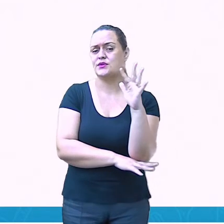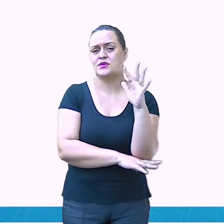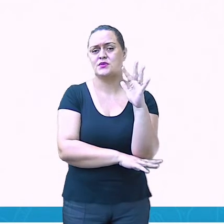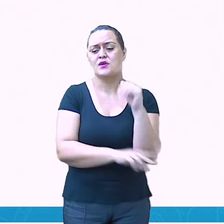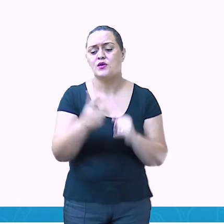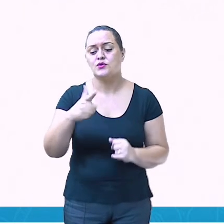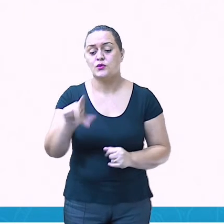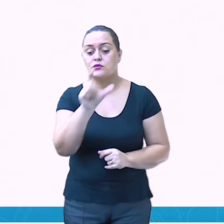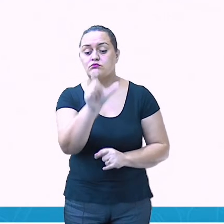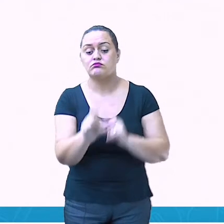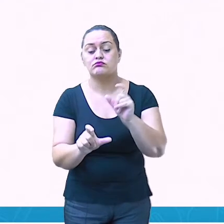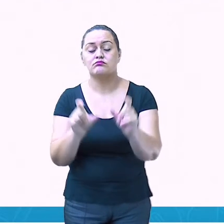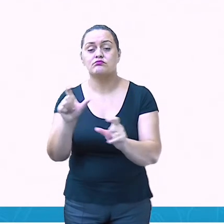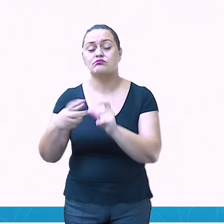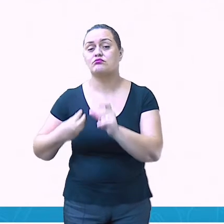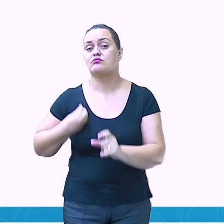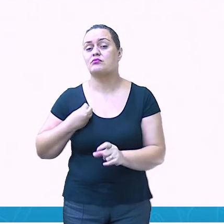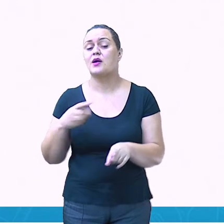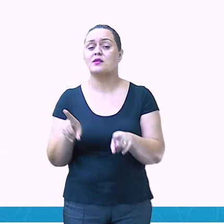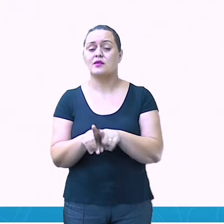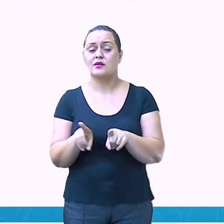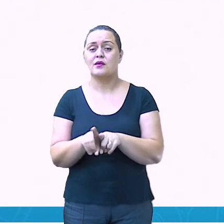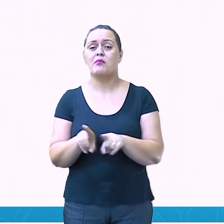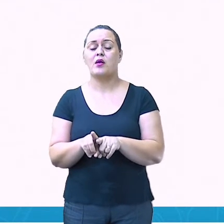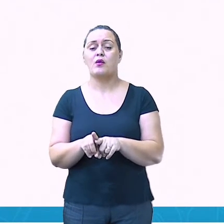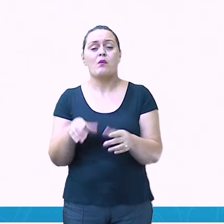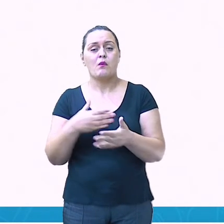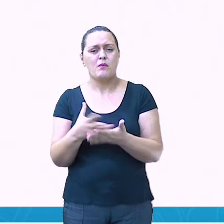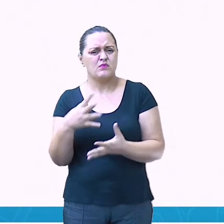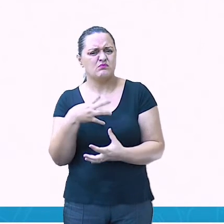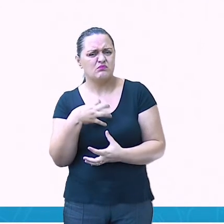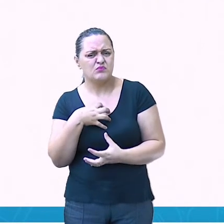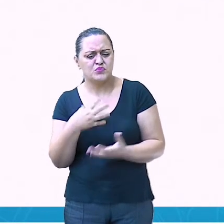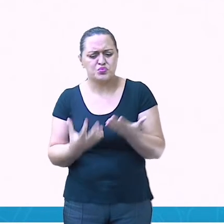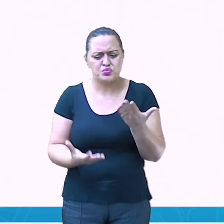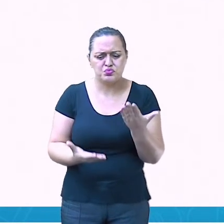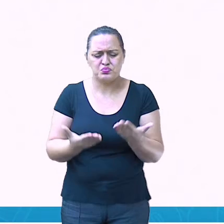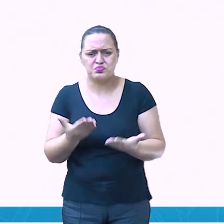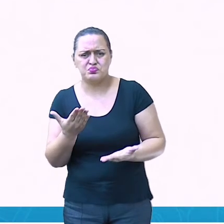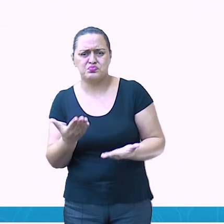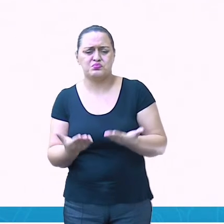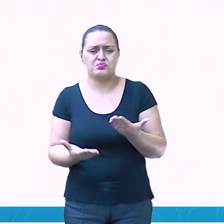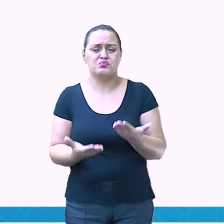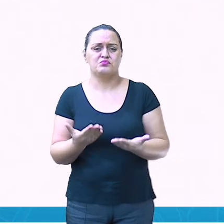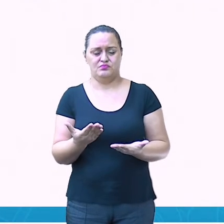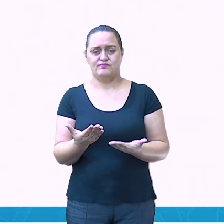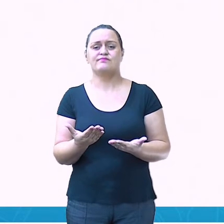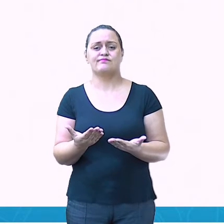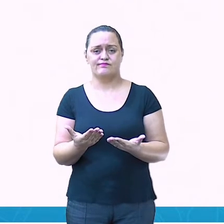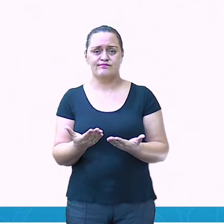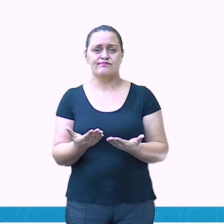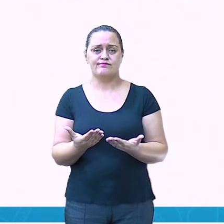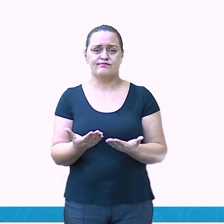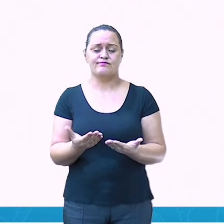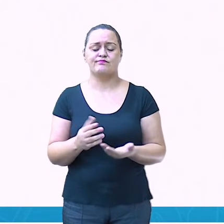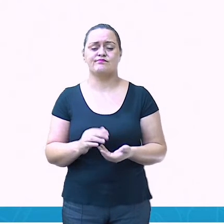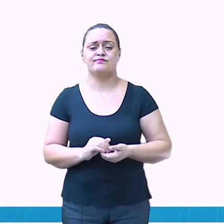espécies também alcançam um desequilíbrio. E isso vai afetar todo o meio onde nós